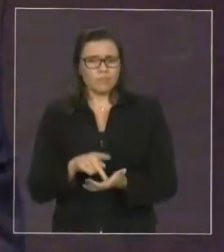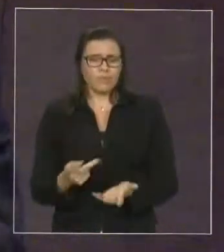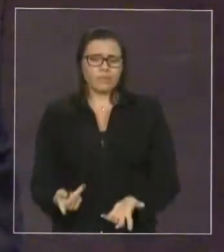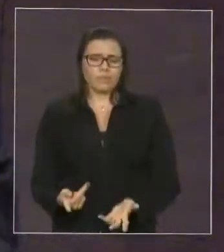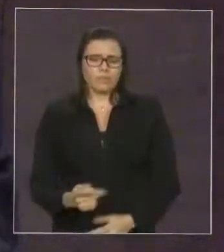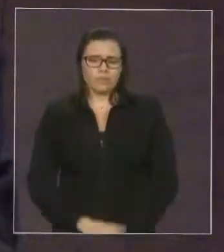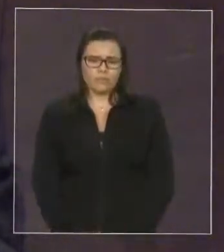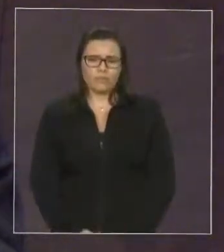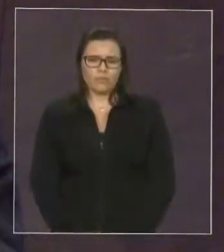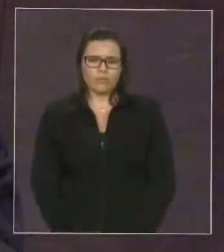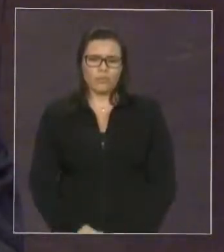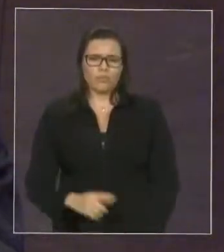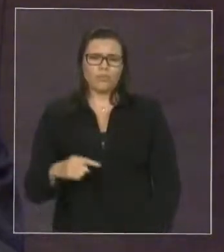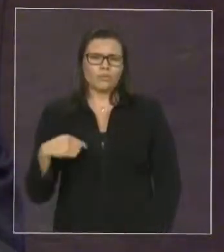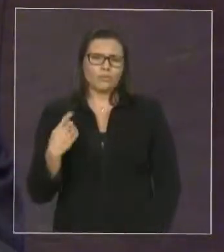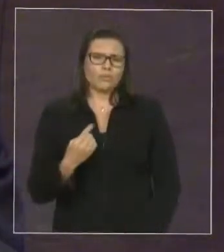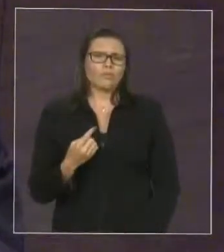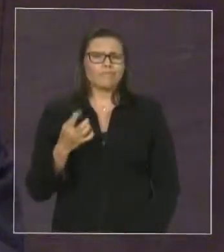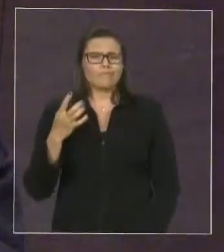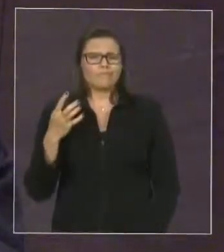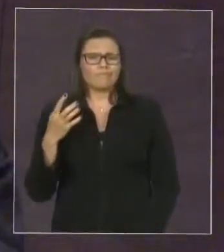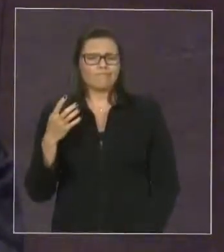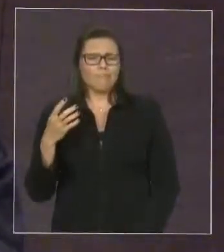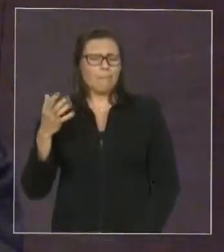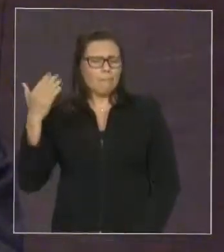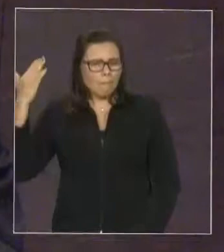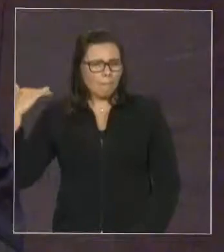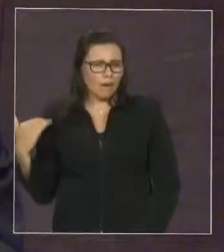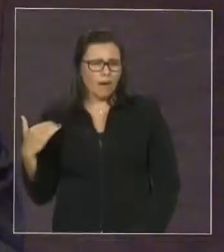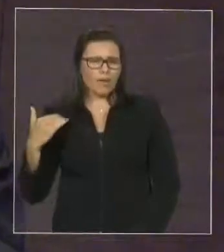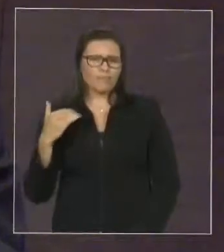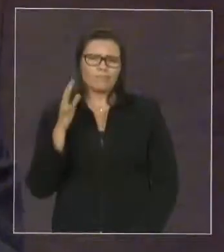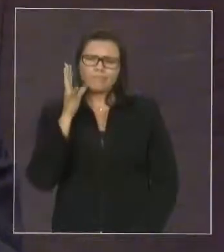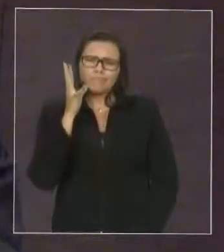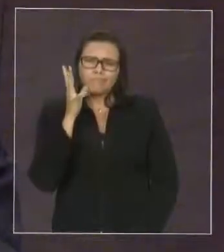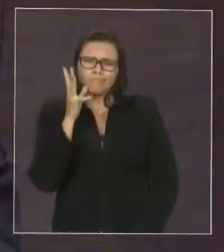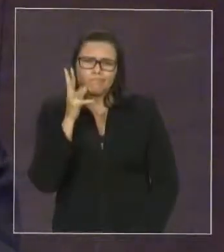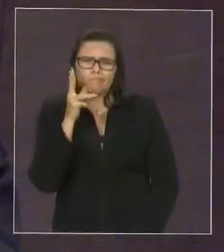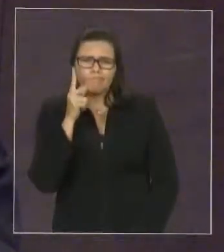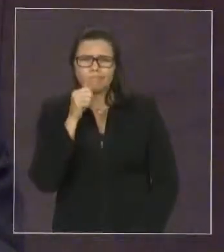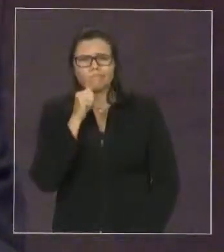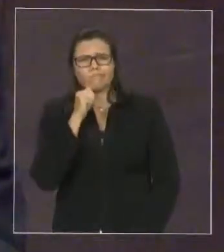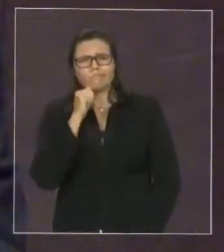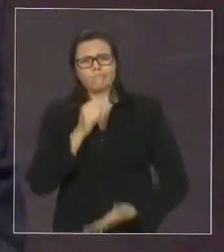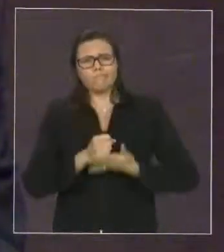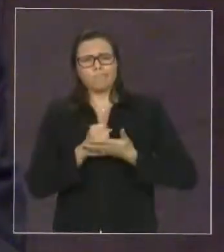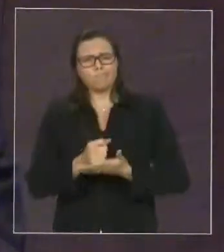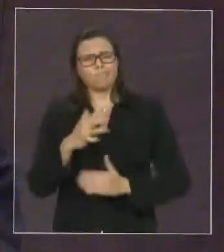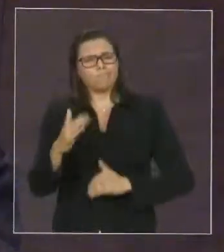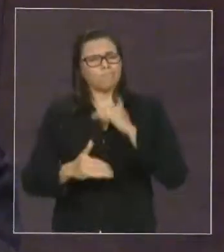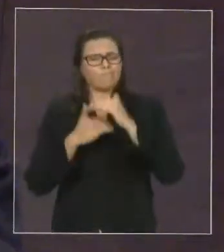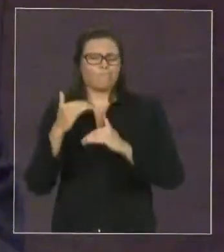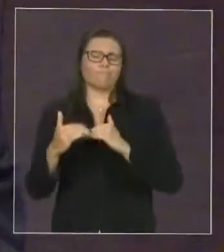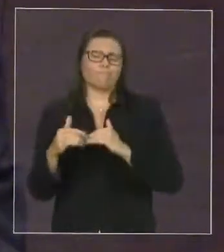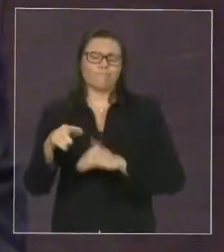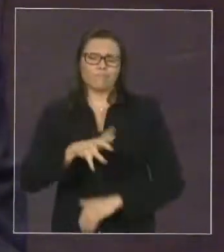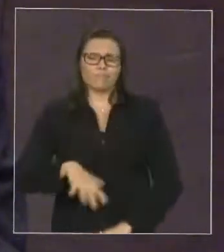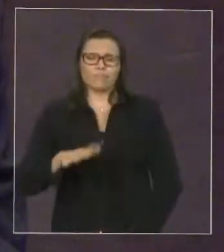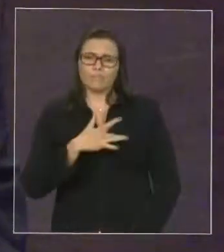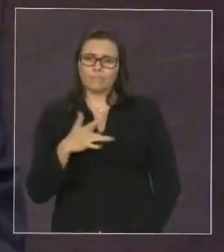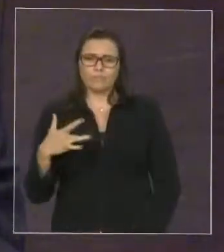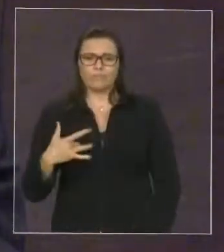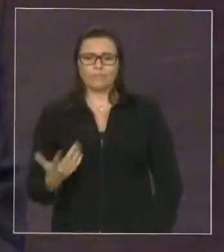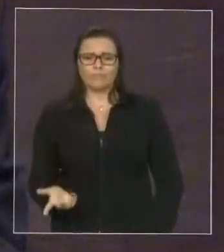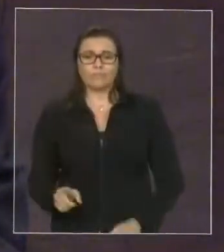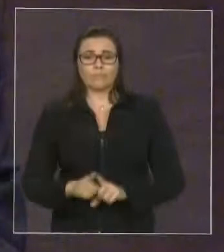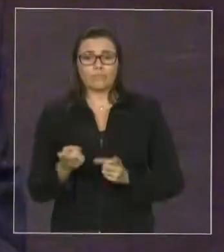já perdemos aí décadas. É porque o nosso governo hoje tem